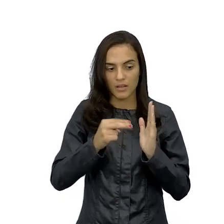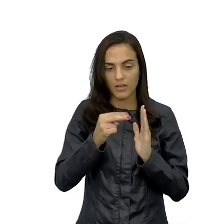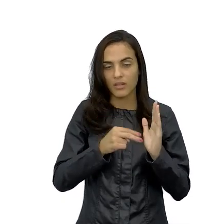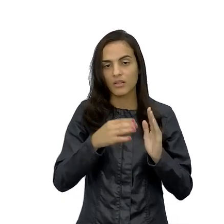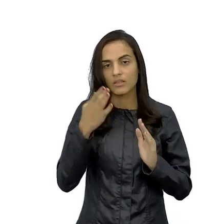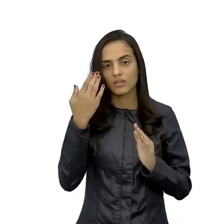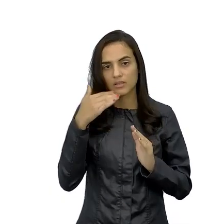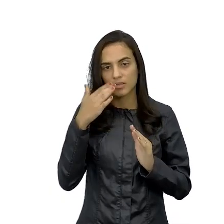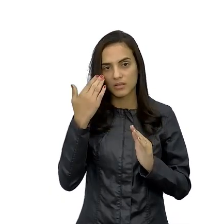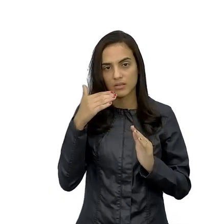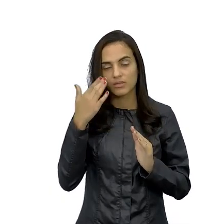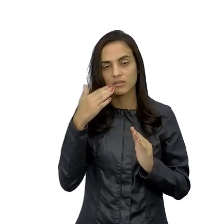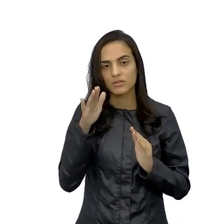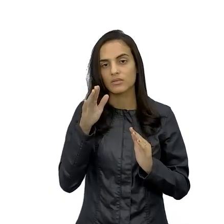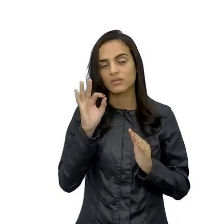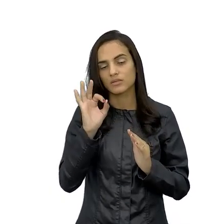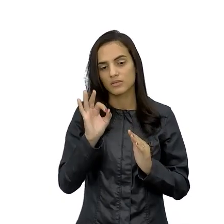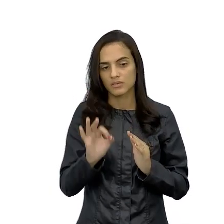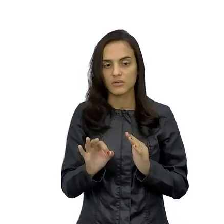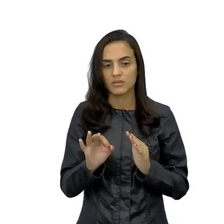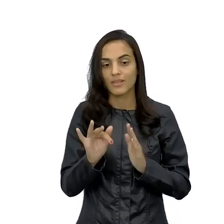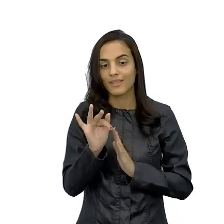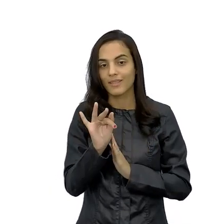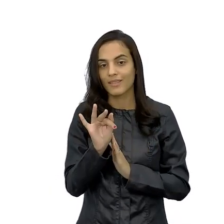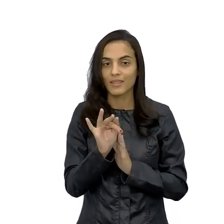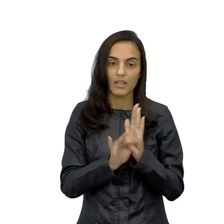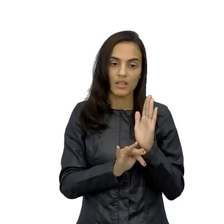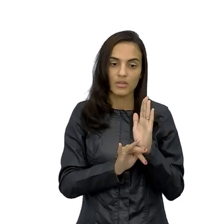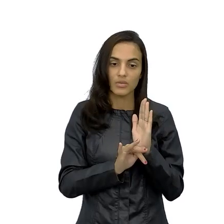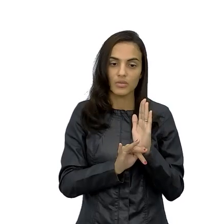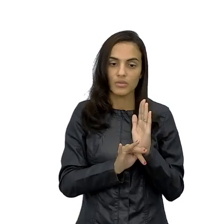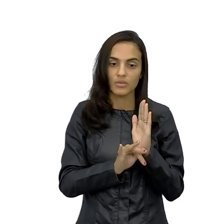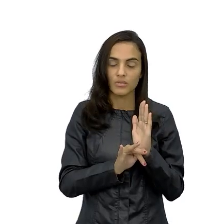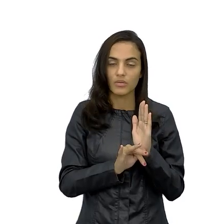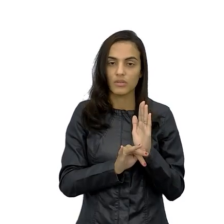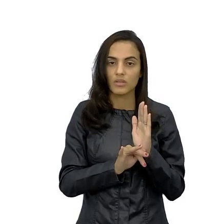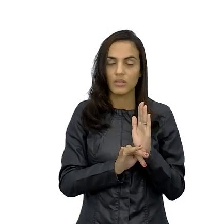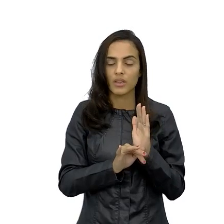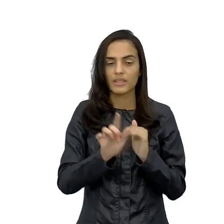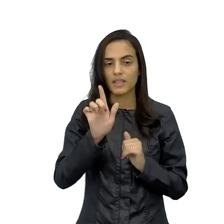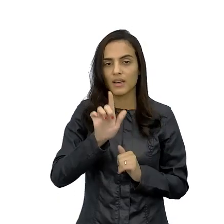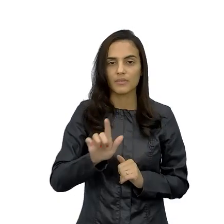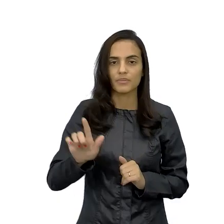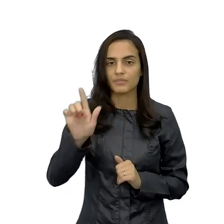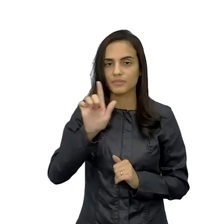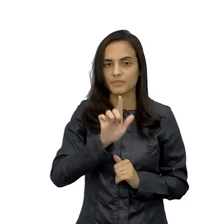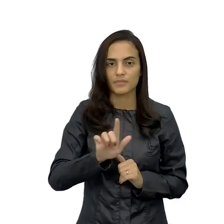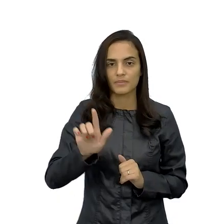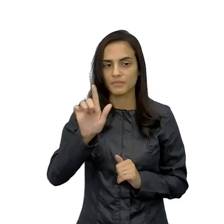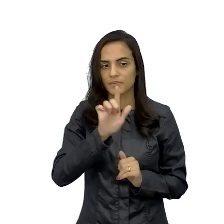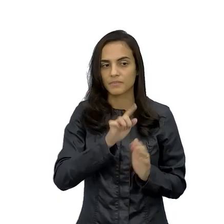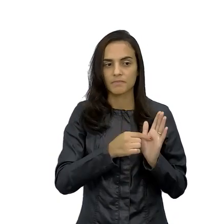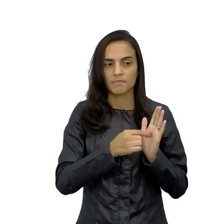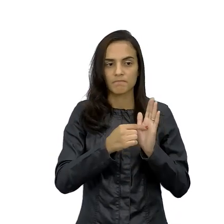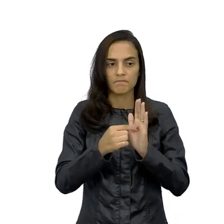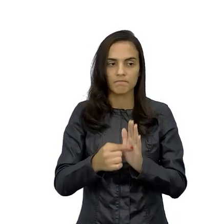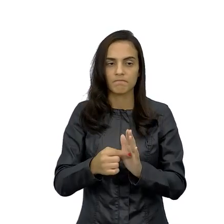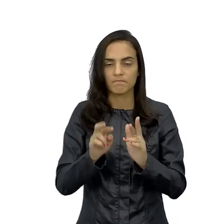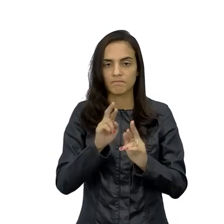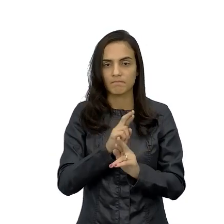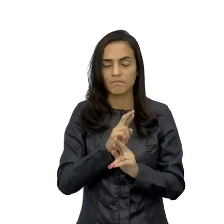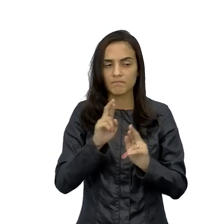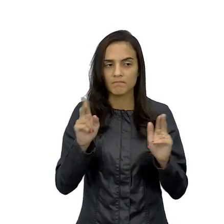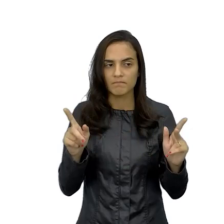compreender com certa autonomia textos do campo artístico literário que apresentem diferentes cenários